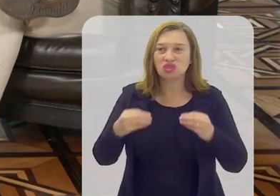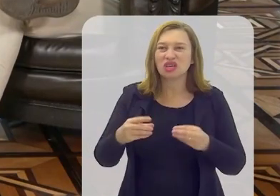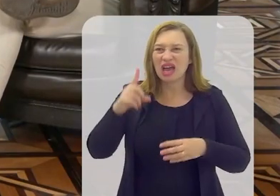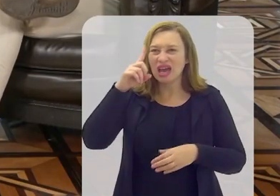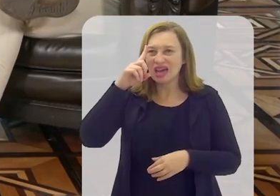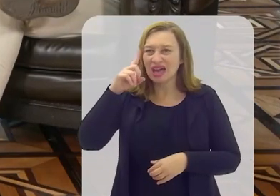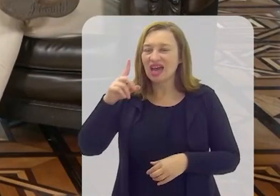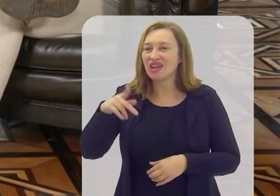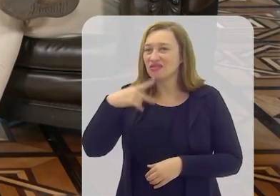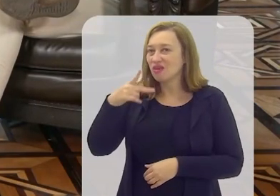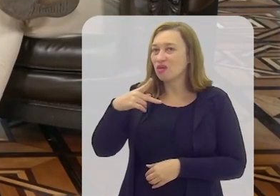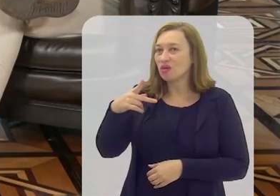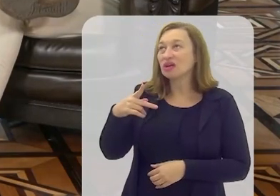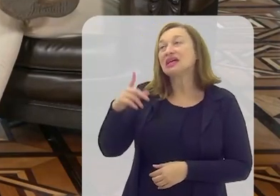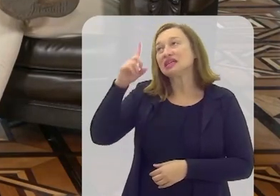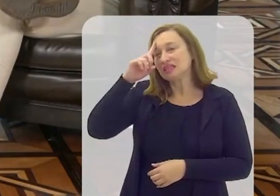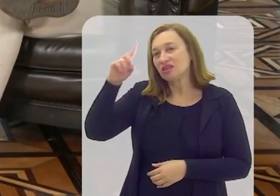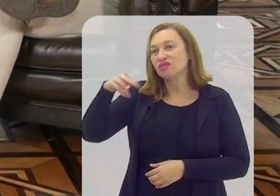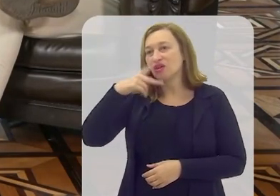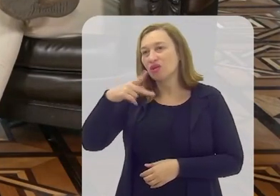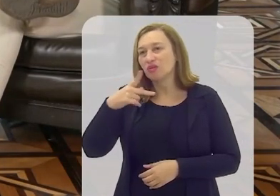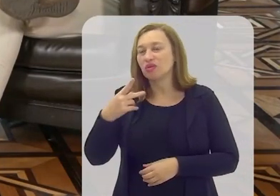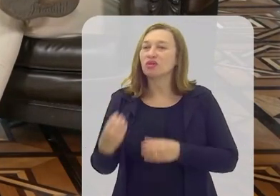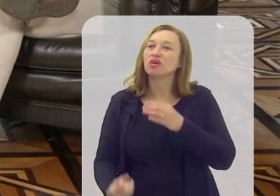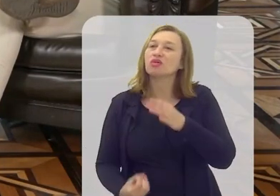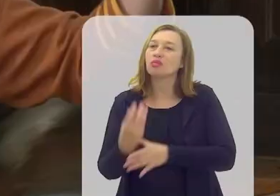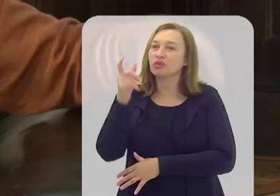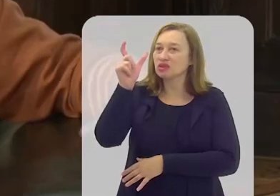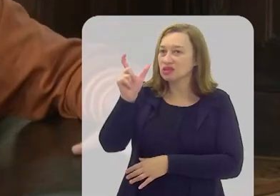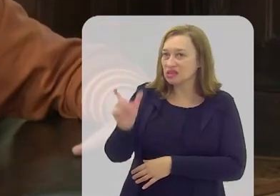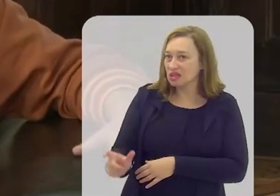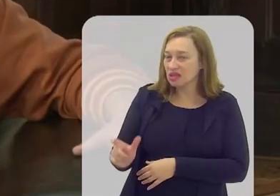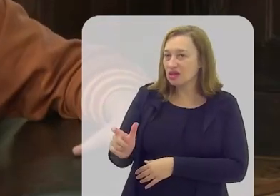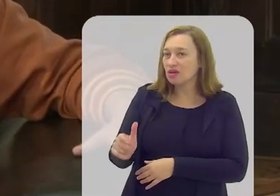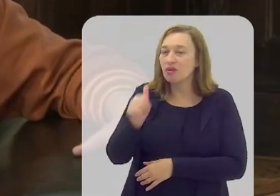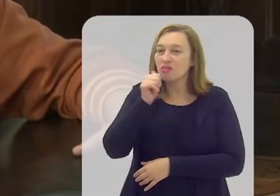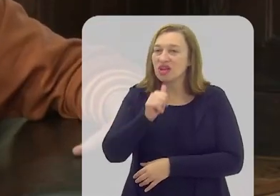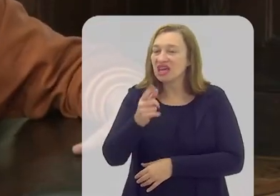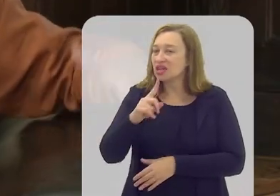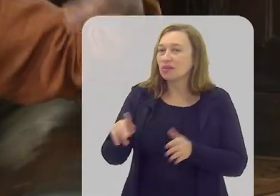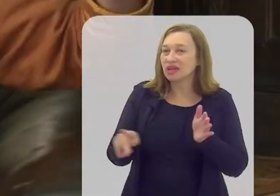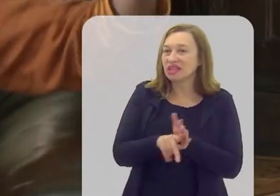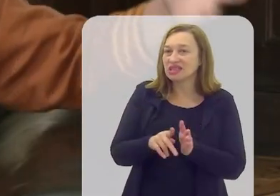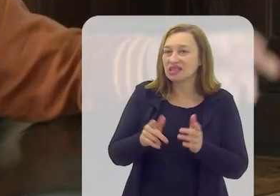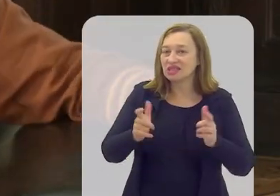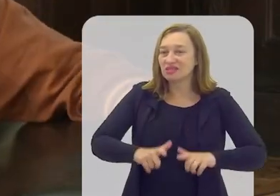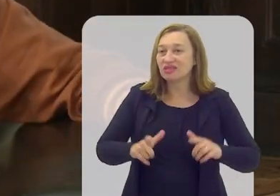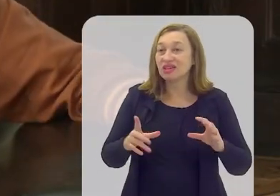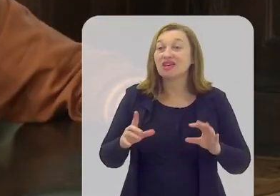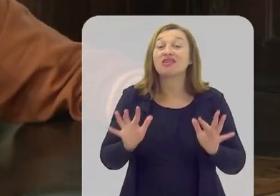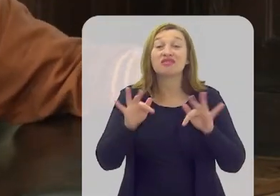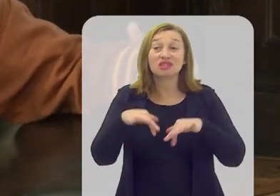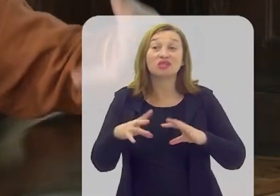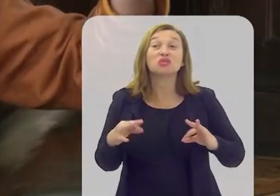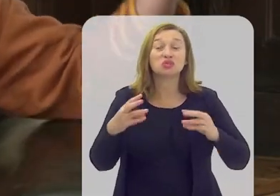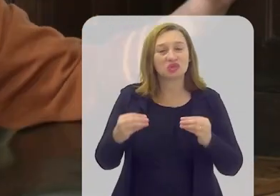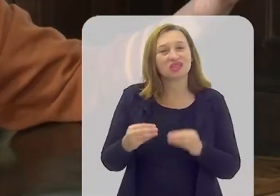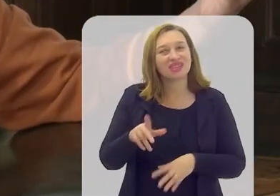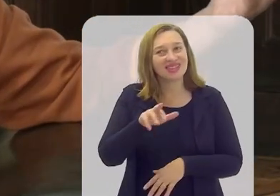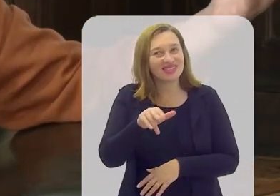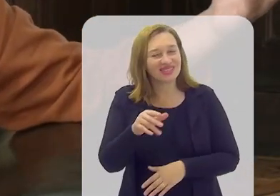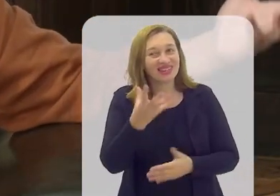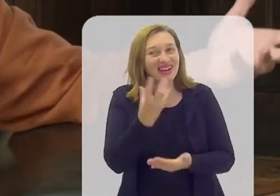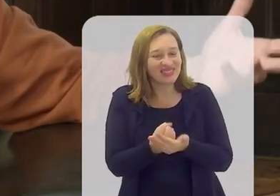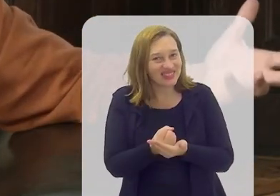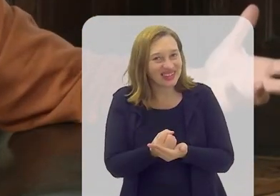Júnior Schamper falou, Alana, Deus falou muito comigo, e ele já tinha me dado em sonho que eu ia produzir uma cantora que não era daqui. Conclusão